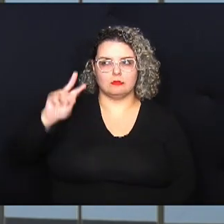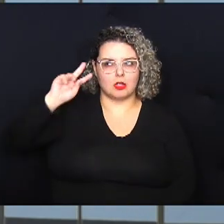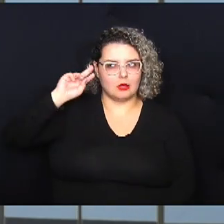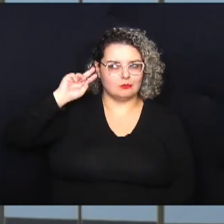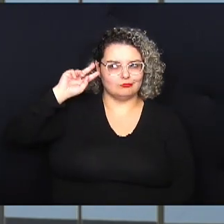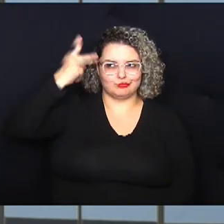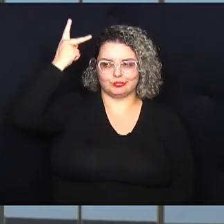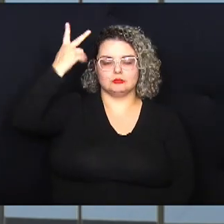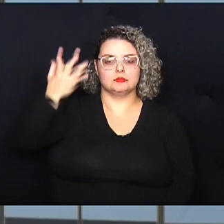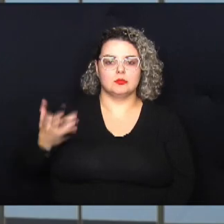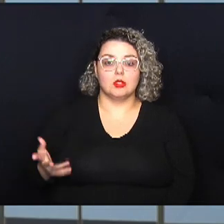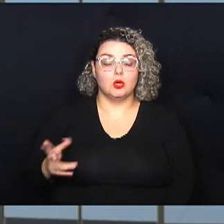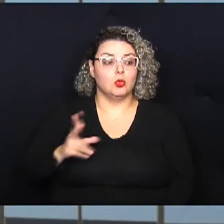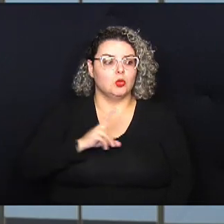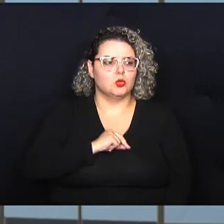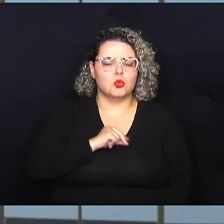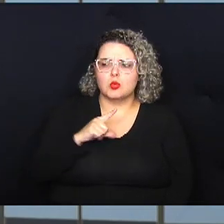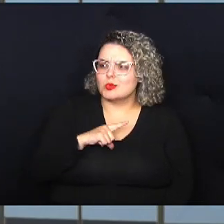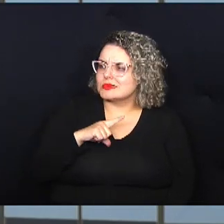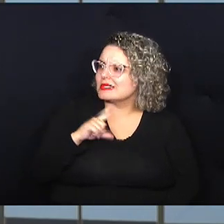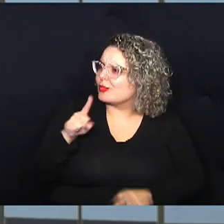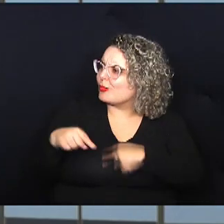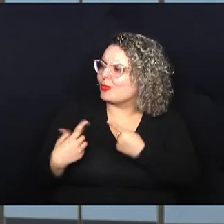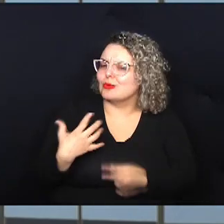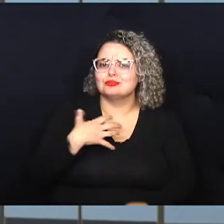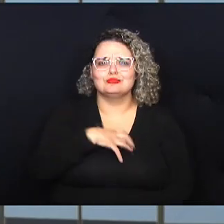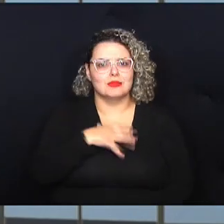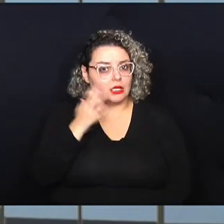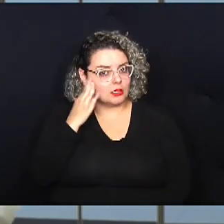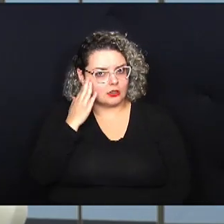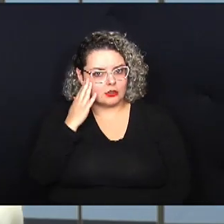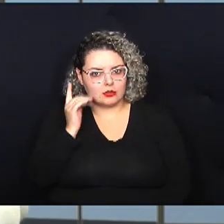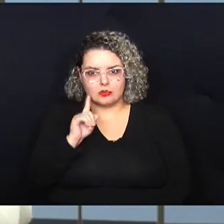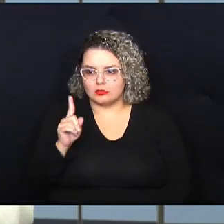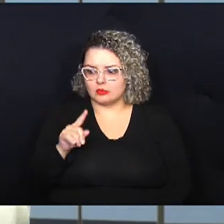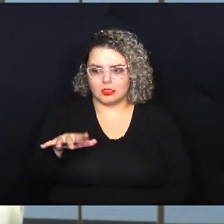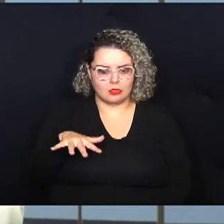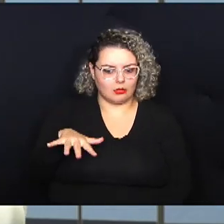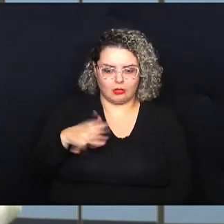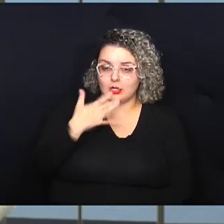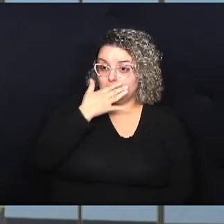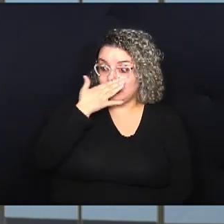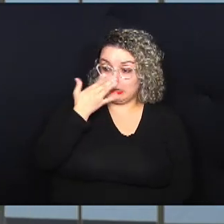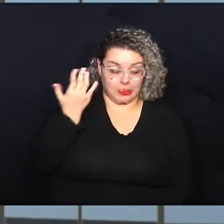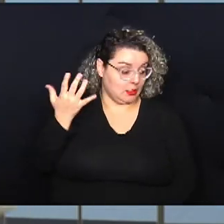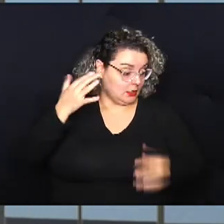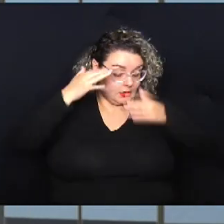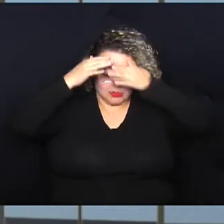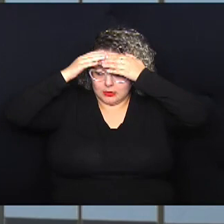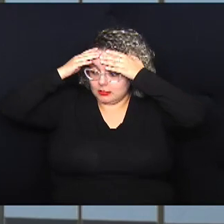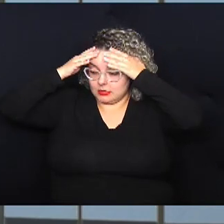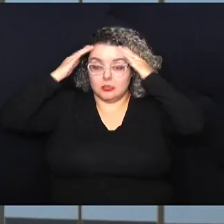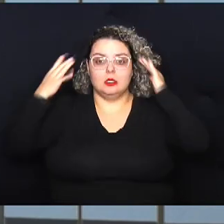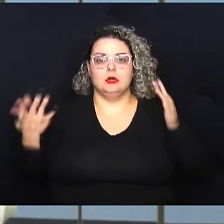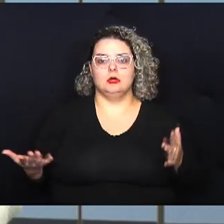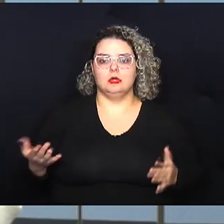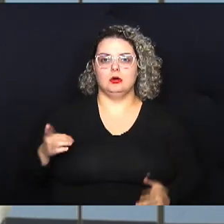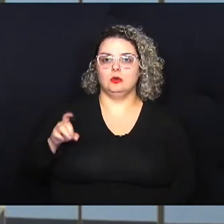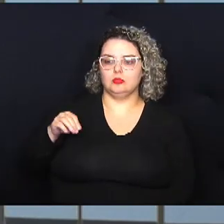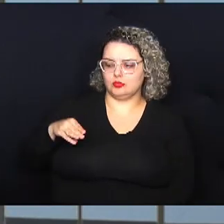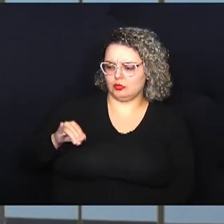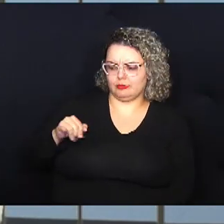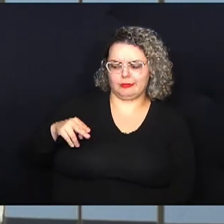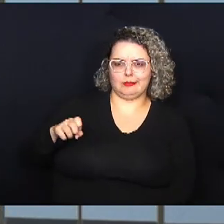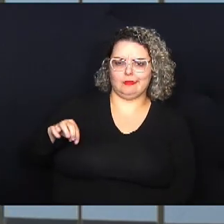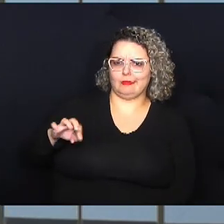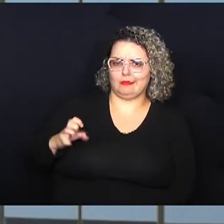e falou assim, cara, existe um outro mundo, entendeu? Não é só esse mundo aqui que eu tô desesperada, porque você imagina, com um dominante 100, passando